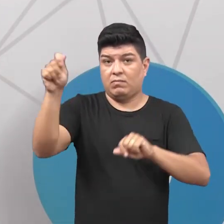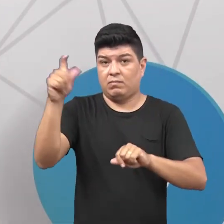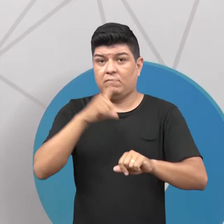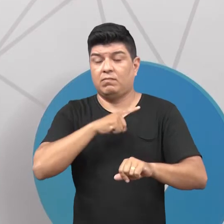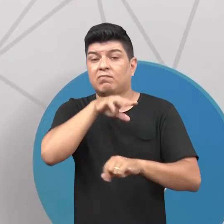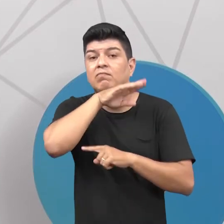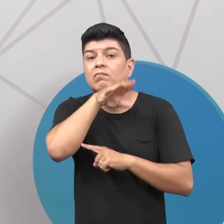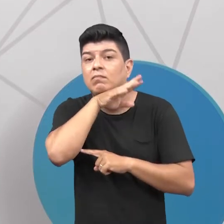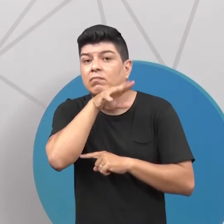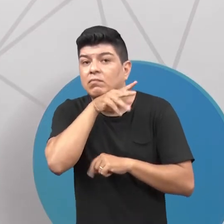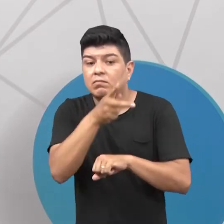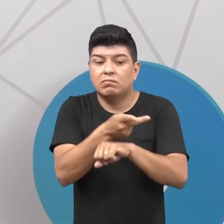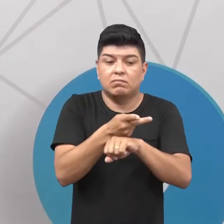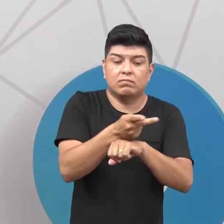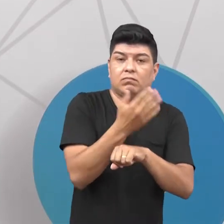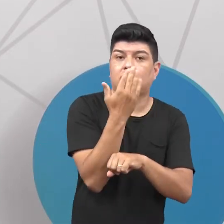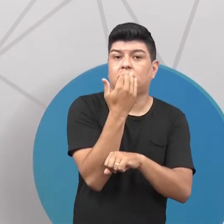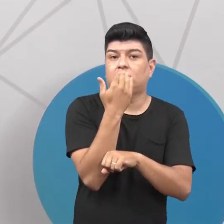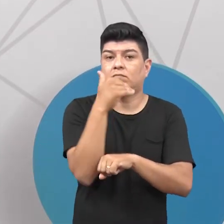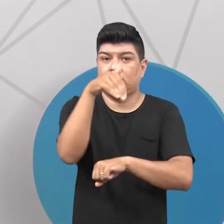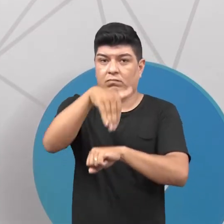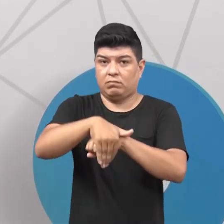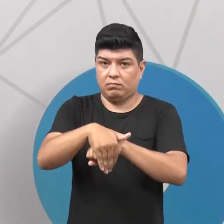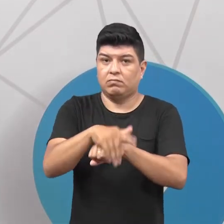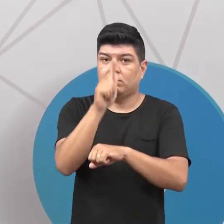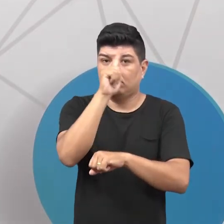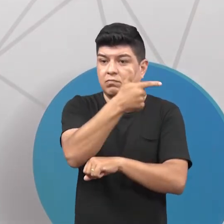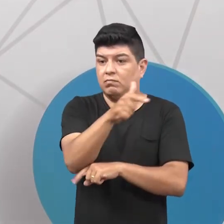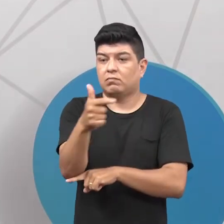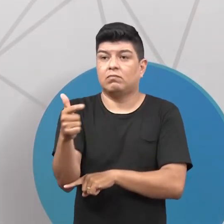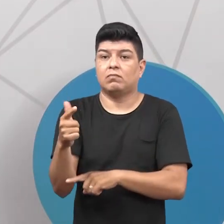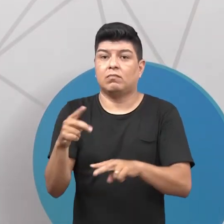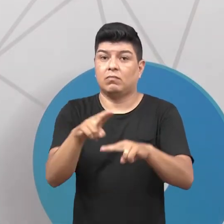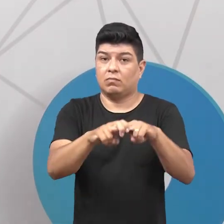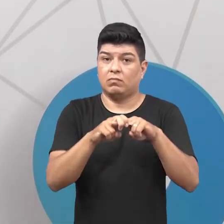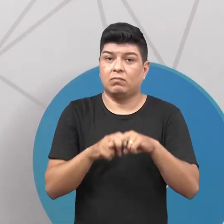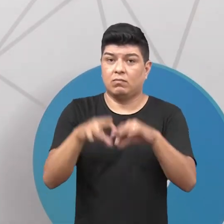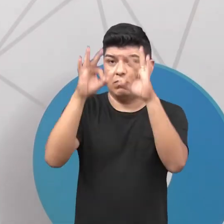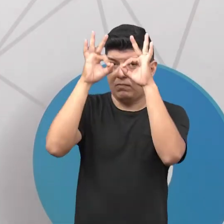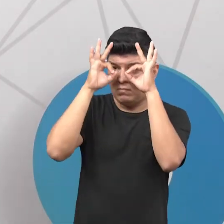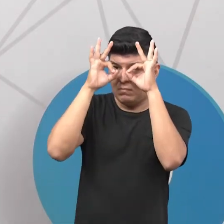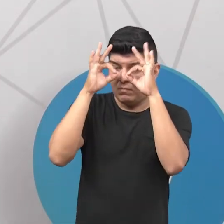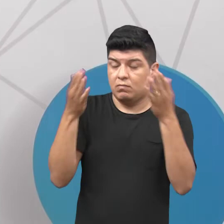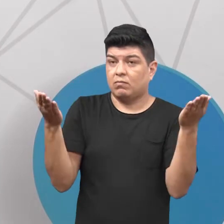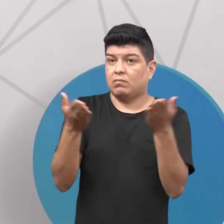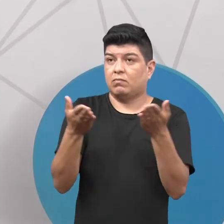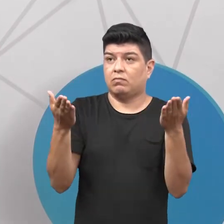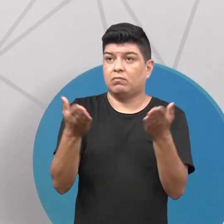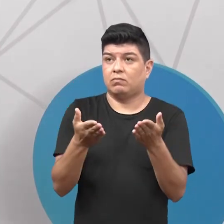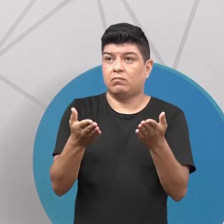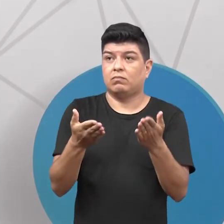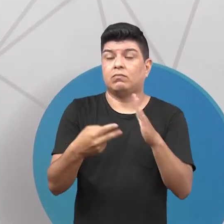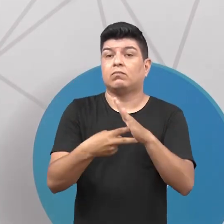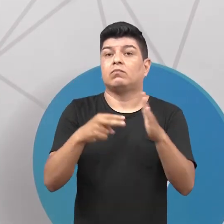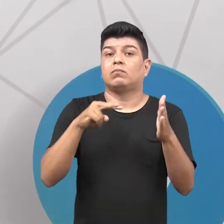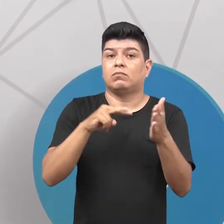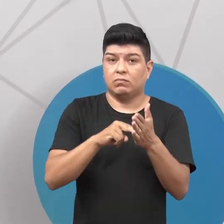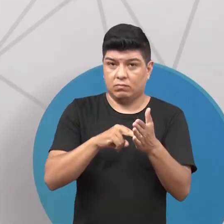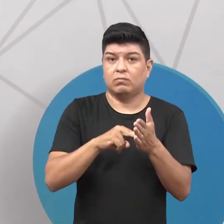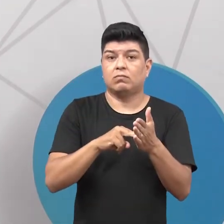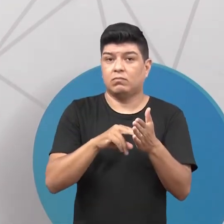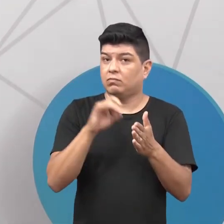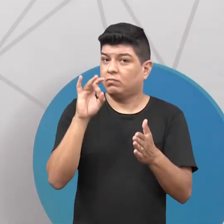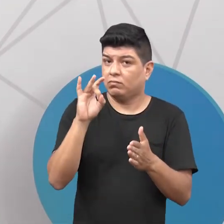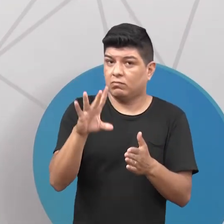no escuro. Na Grécia nós não temos tanto, por isso ela se tornou a mascote de Minerva, então simboliza aí